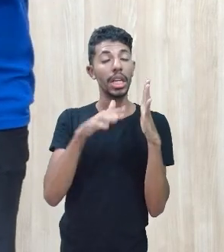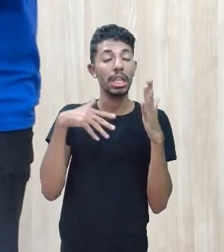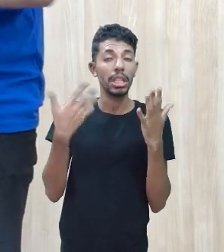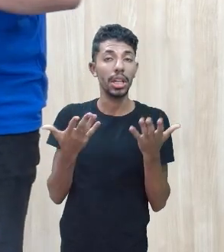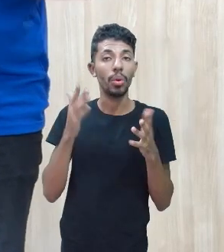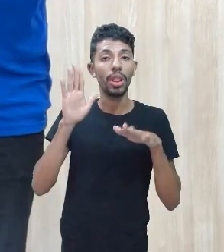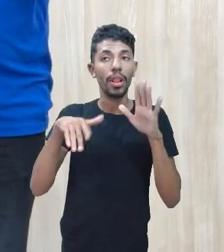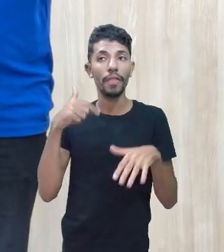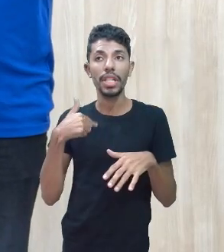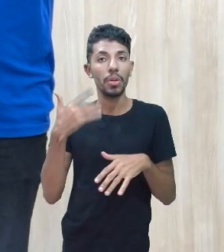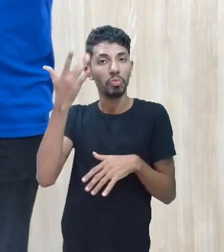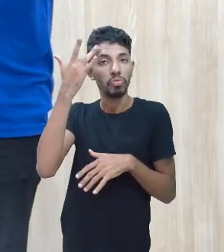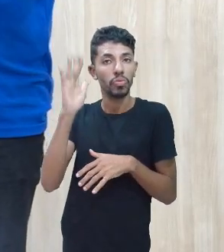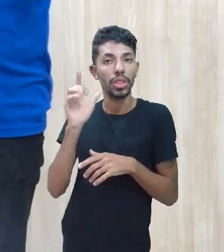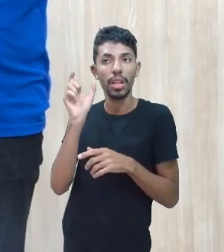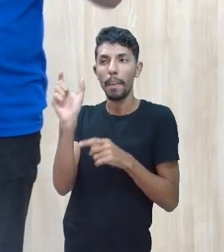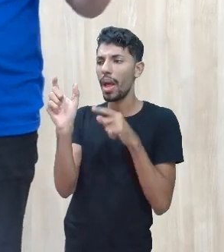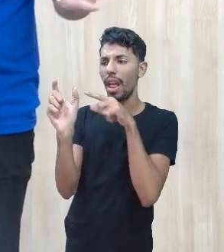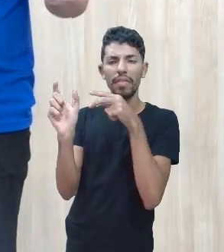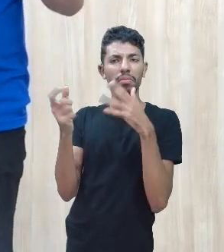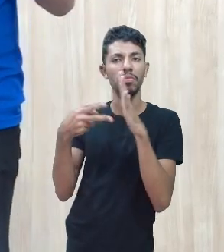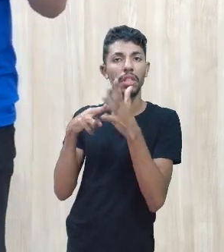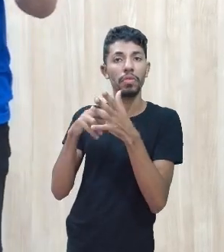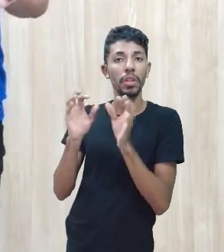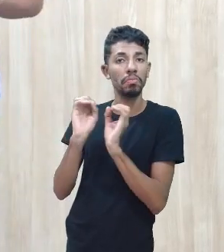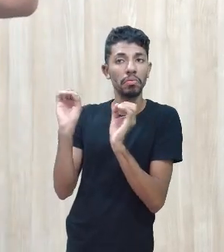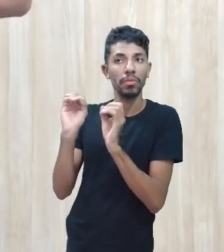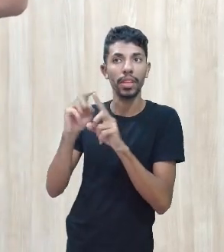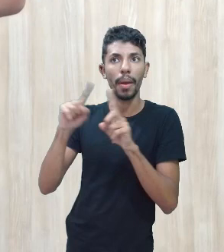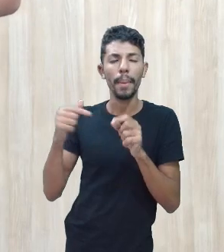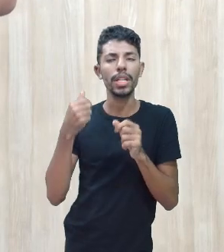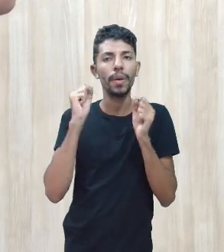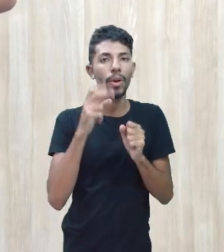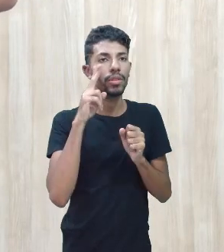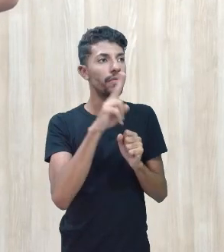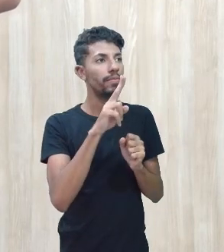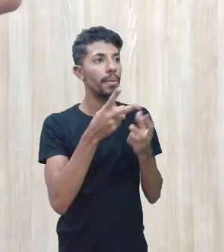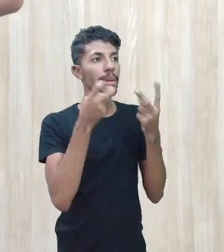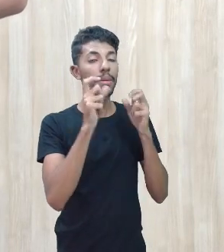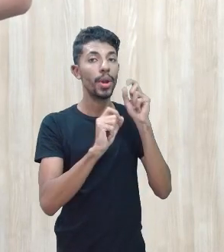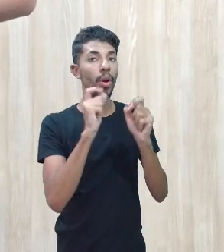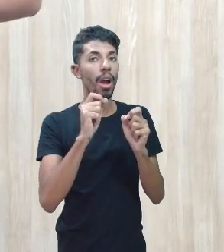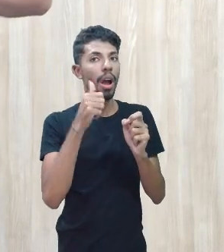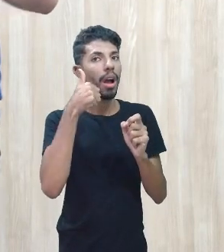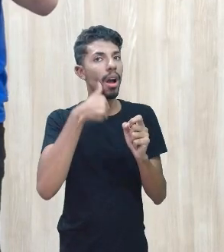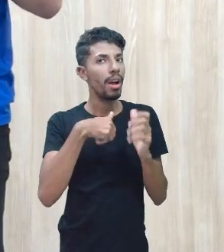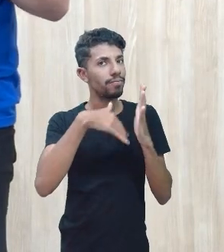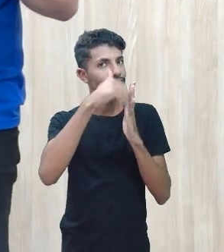to paint, eu podia olhar e ver a menina pintando, tá certo? Então, ó,